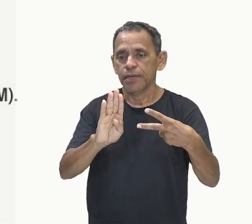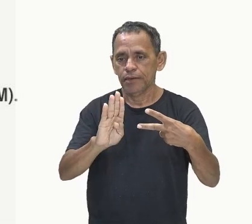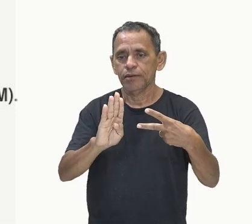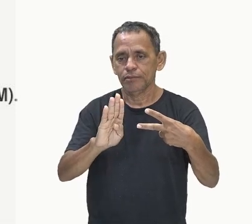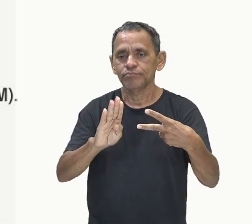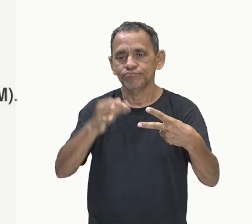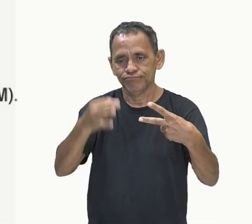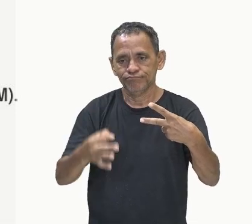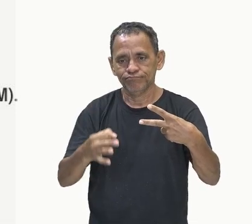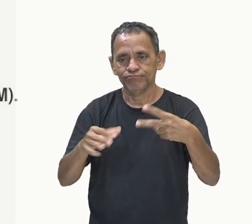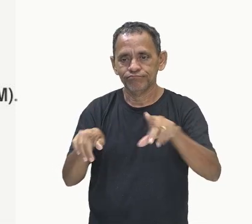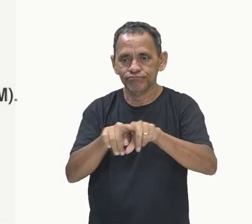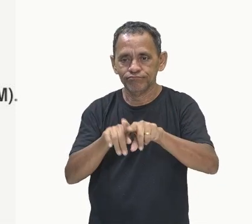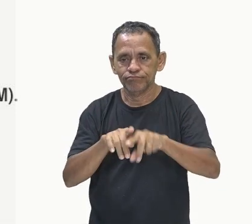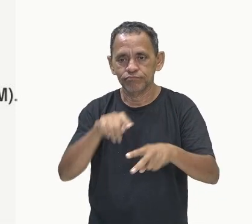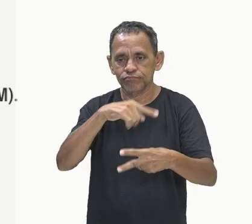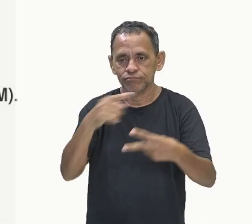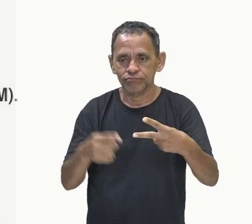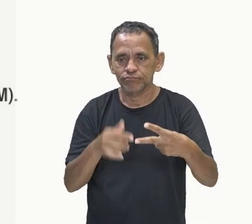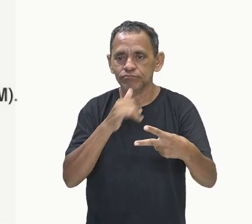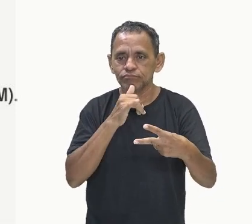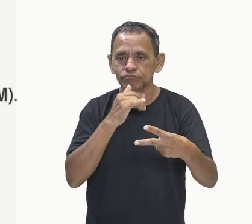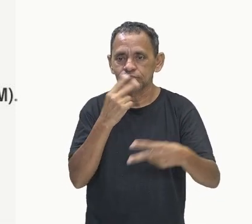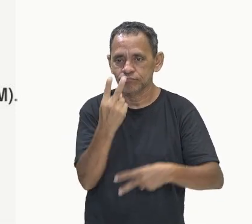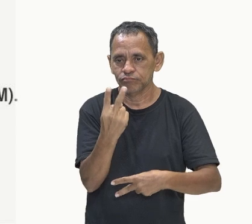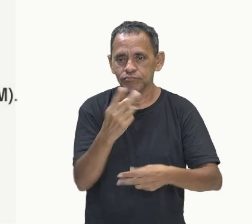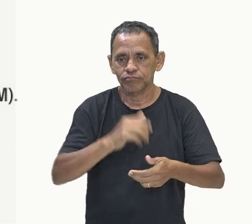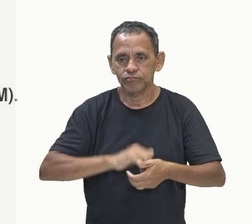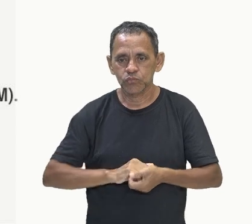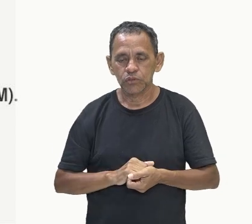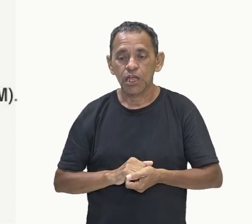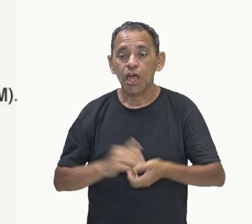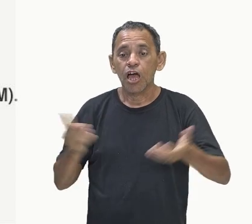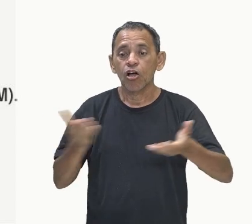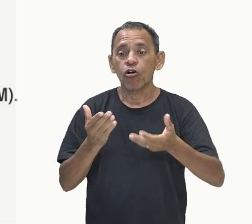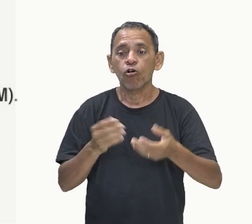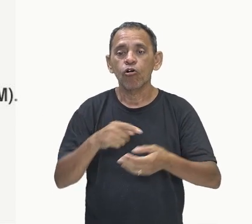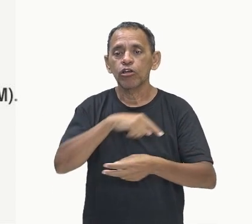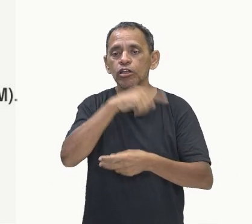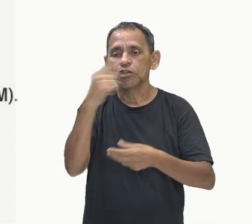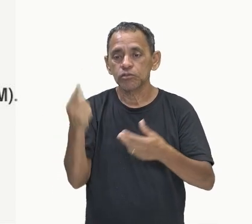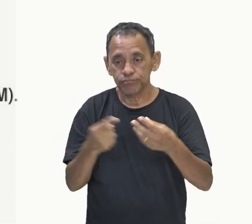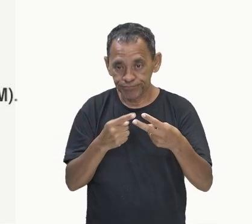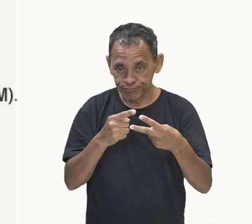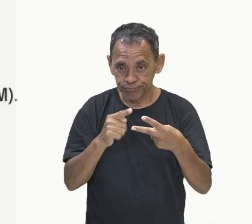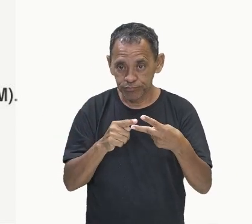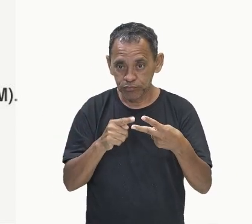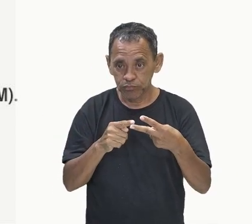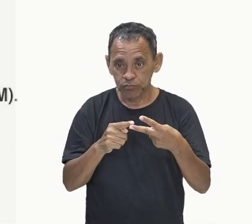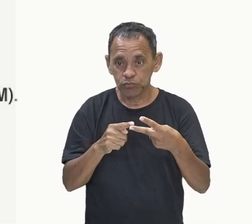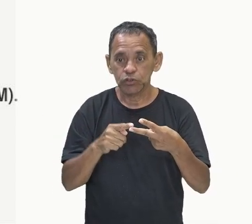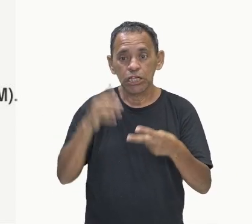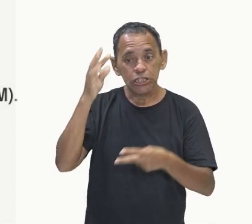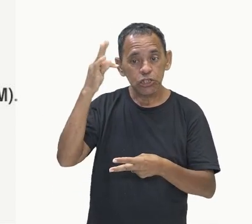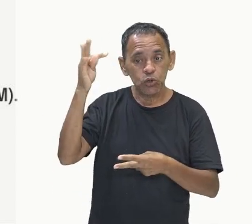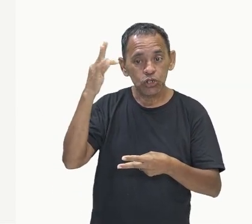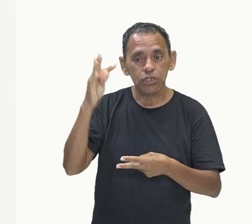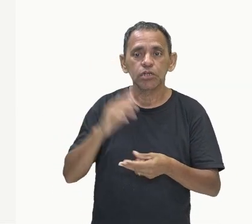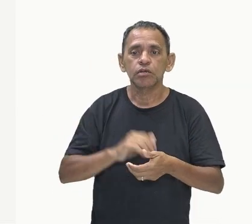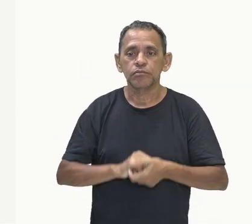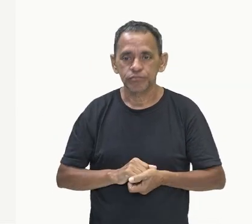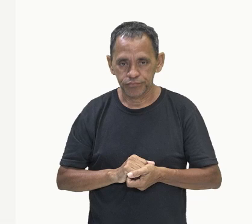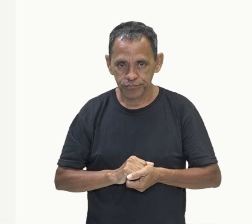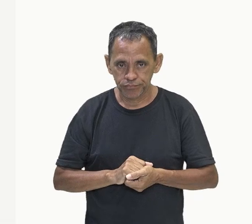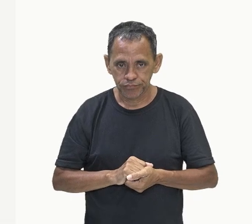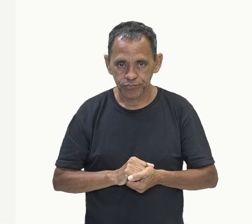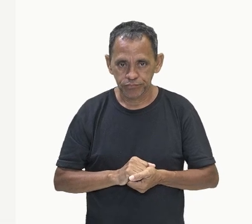a primeira lei de Kepler. E agora vamos conhecer qual é a segunda lei de Kepler. A segunda lei de Kepler é conhecida como